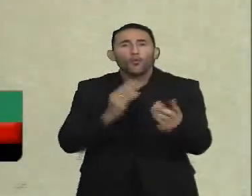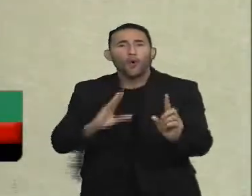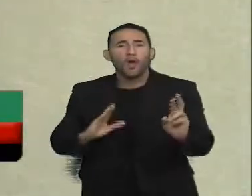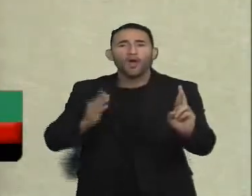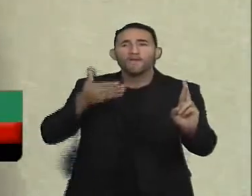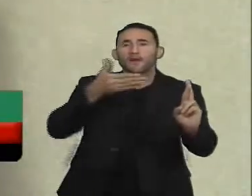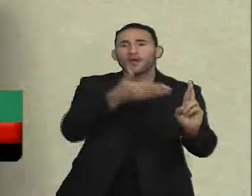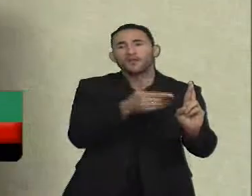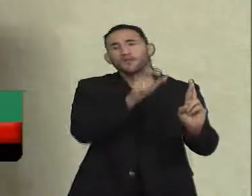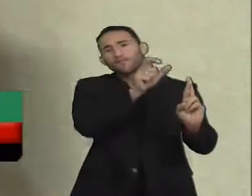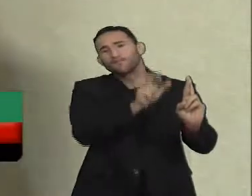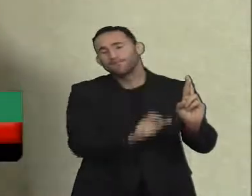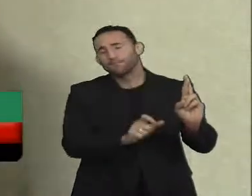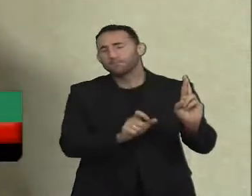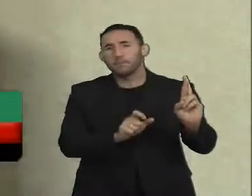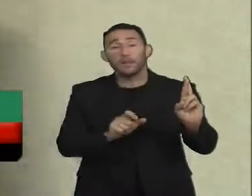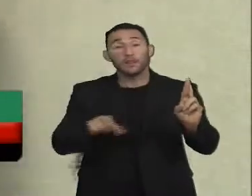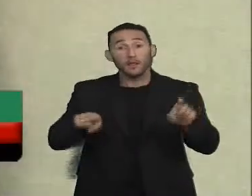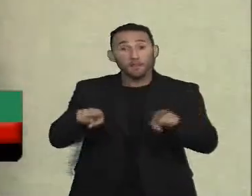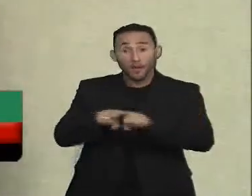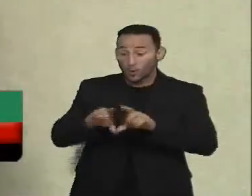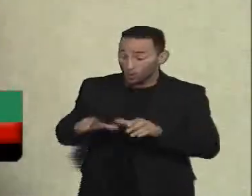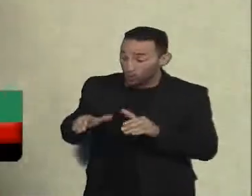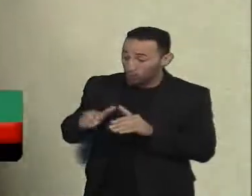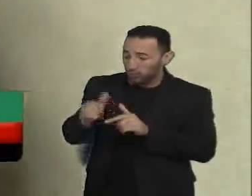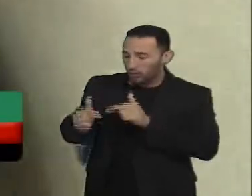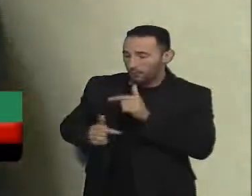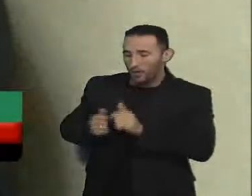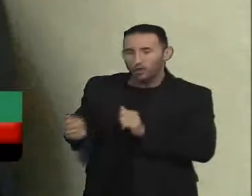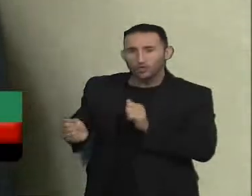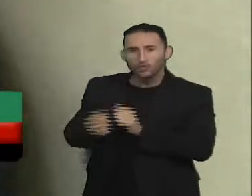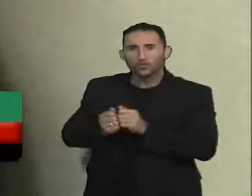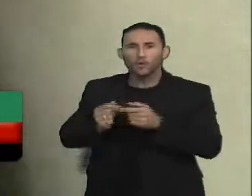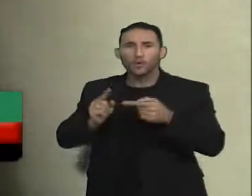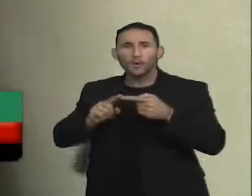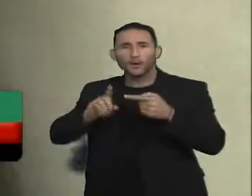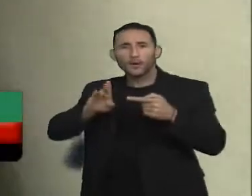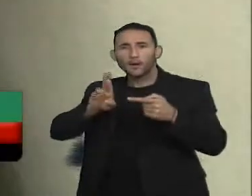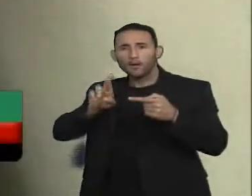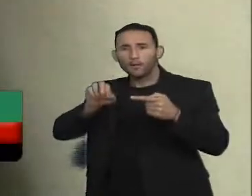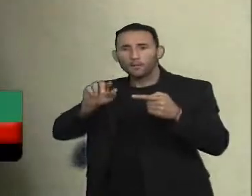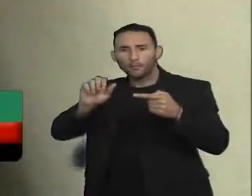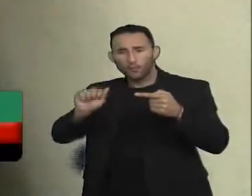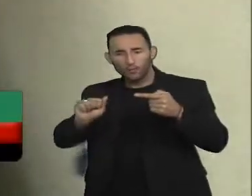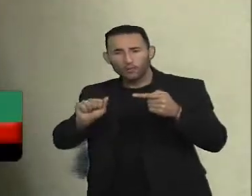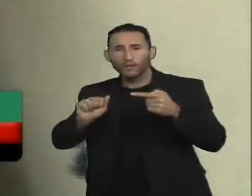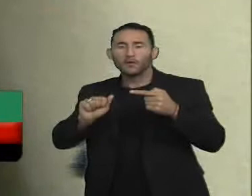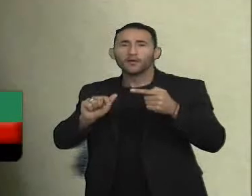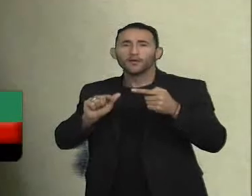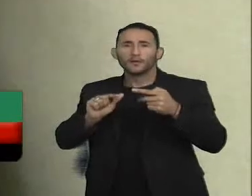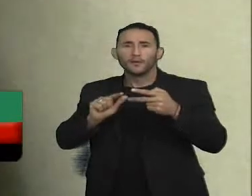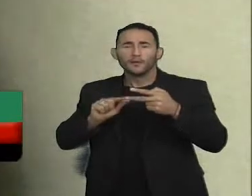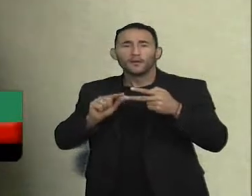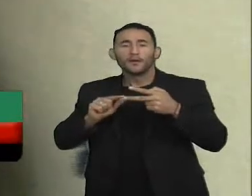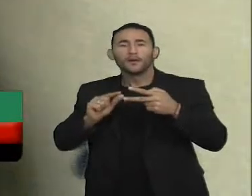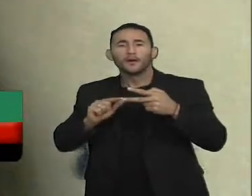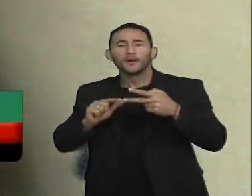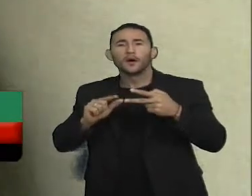sua equipe é referência dele. Então, eu queria cumprimentar a Bruna, pela Bruna Cristina, pelo trabalho que ela faz no